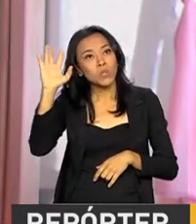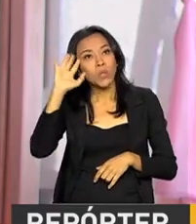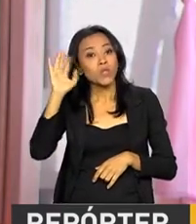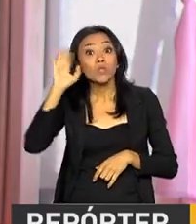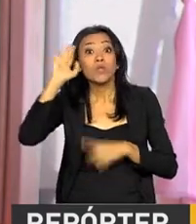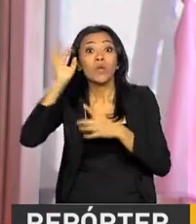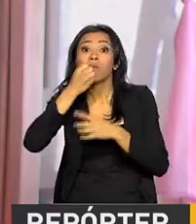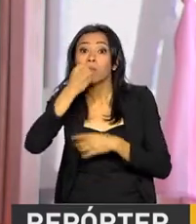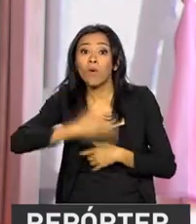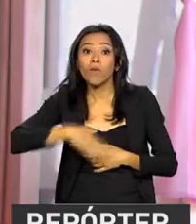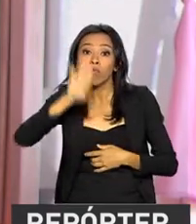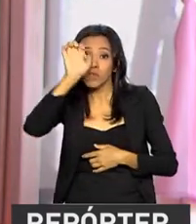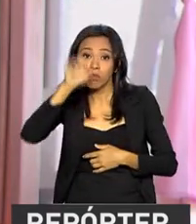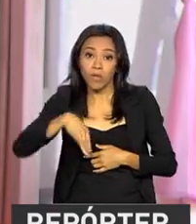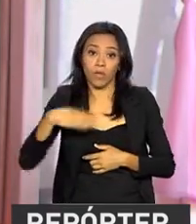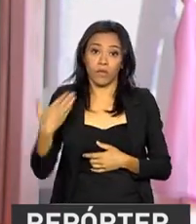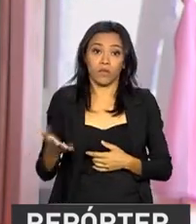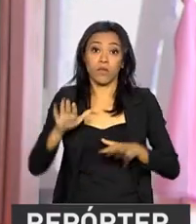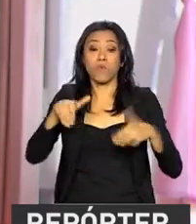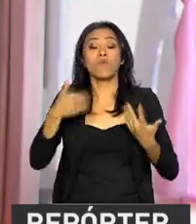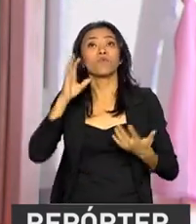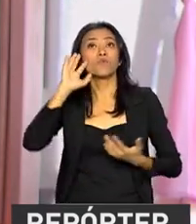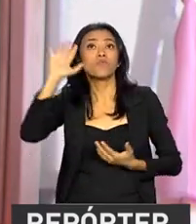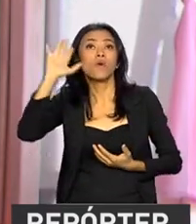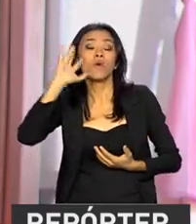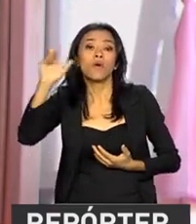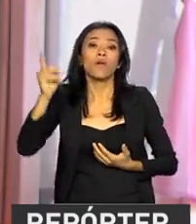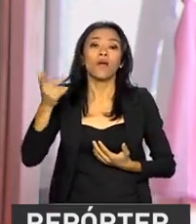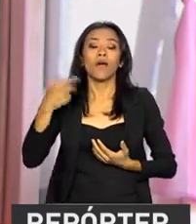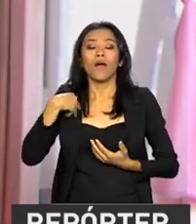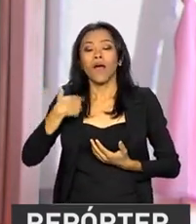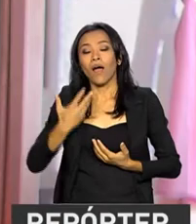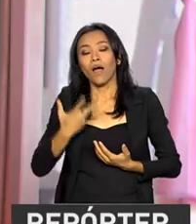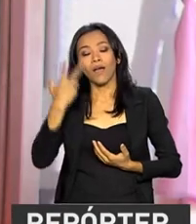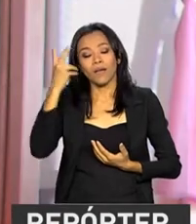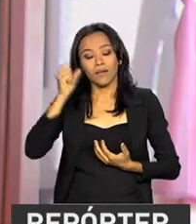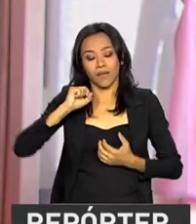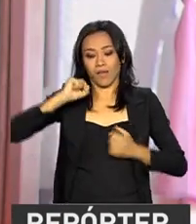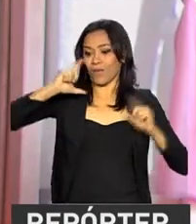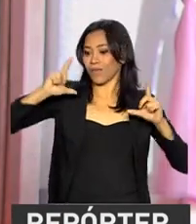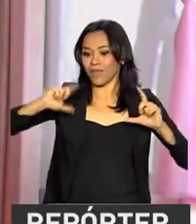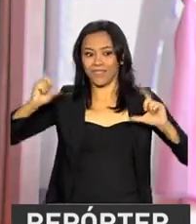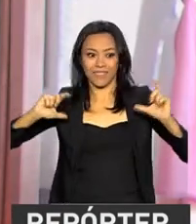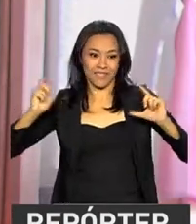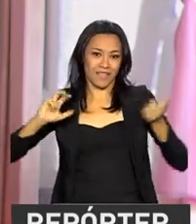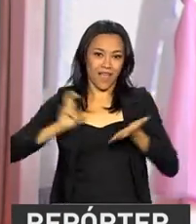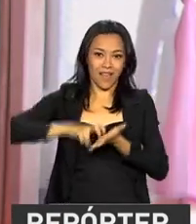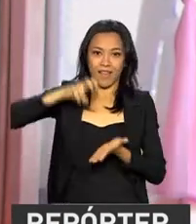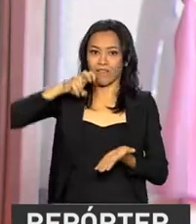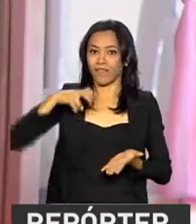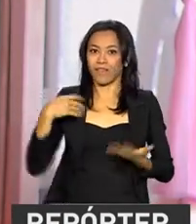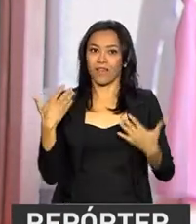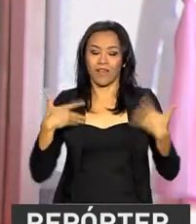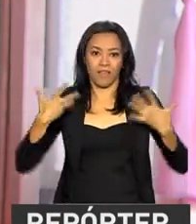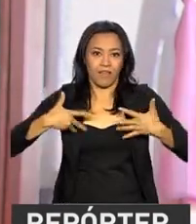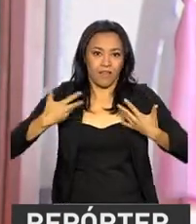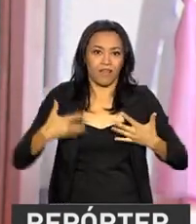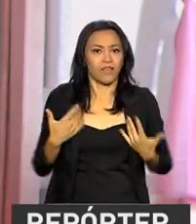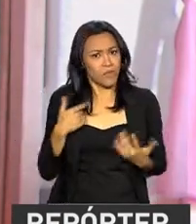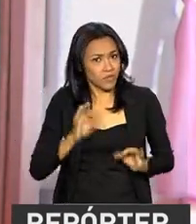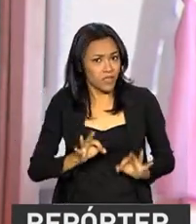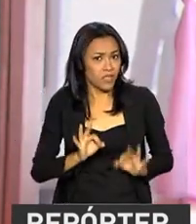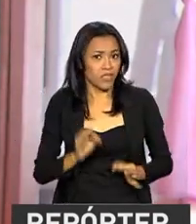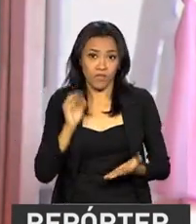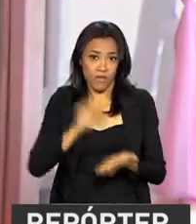buffay bem é com nem em sonho à noite a gente maestro mais animado e tenho certeza que a ferramenta não